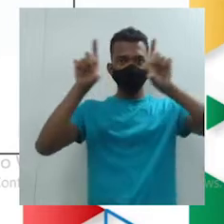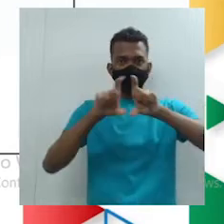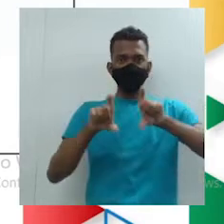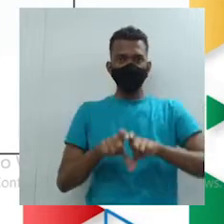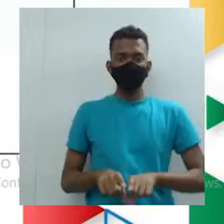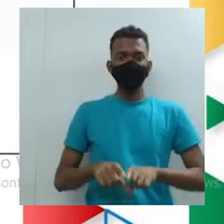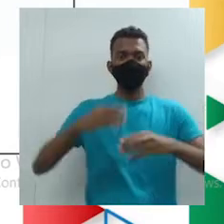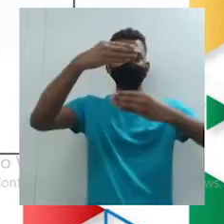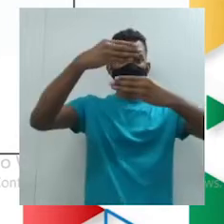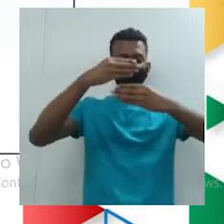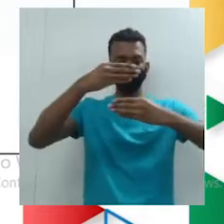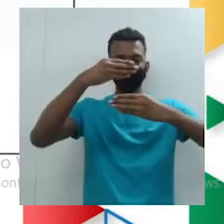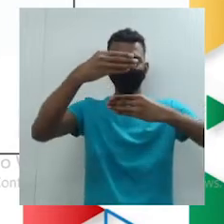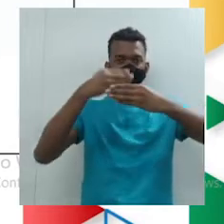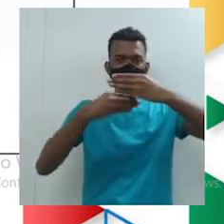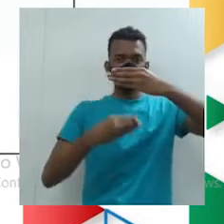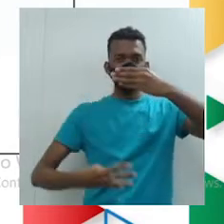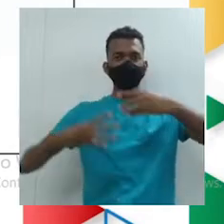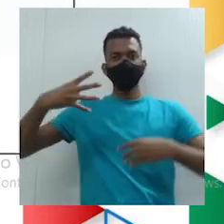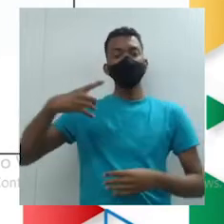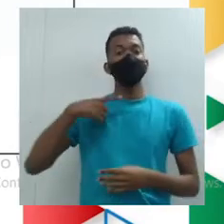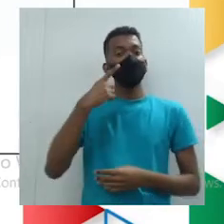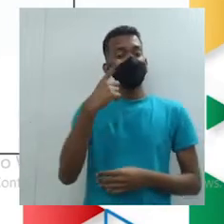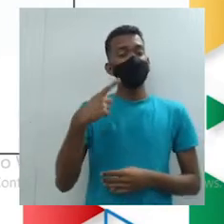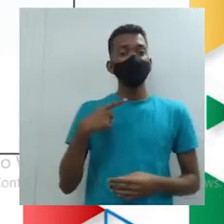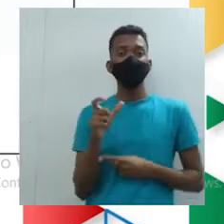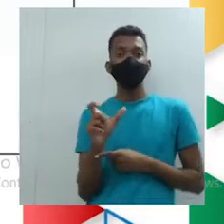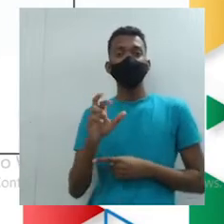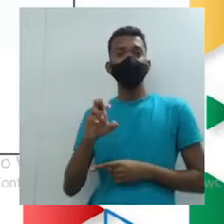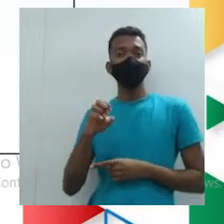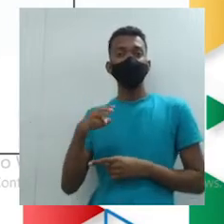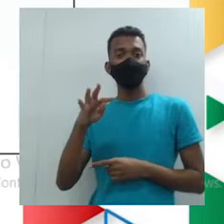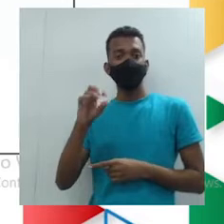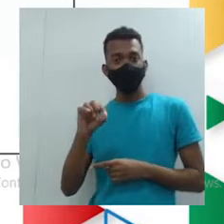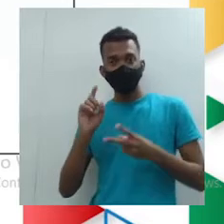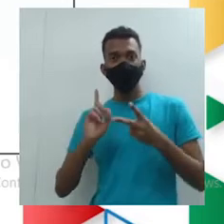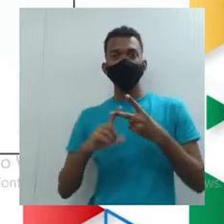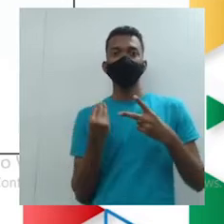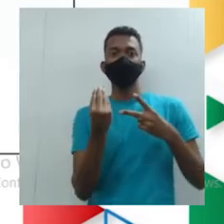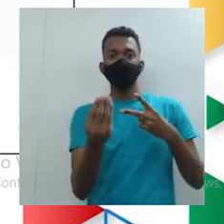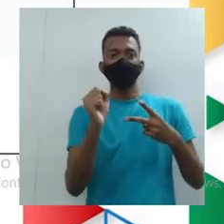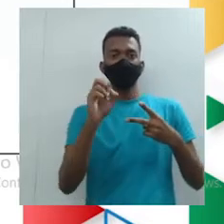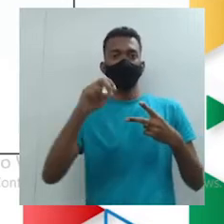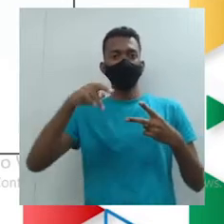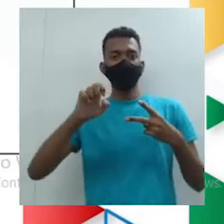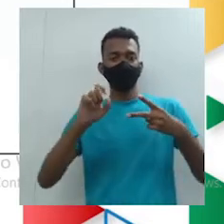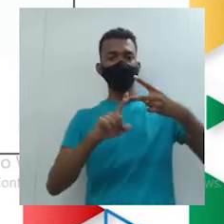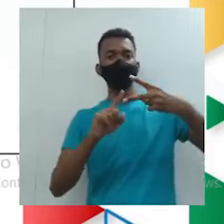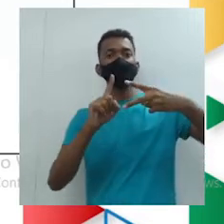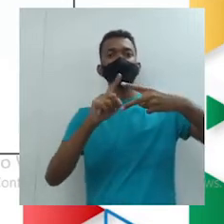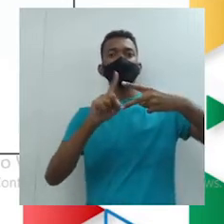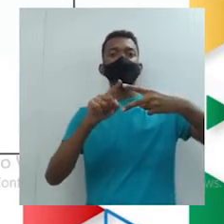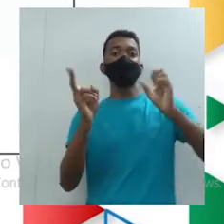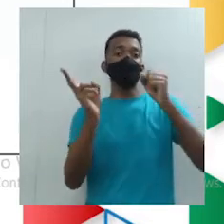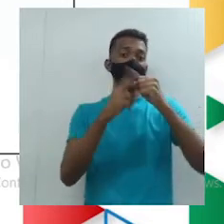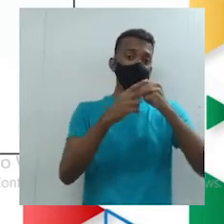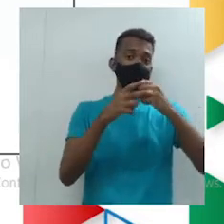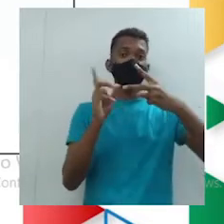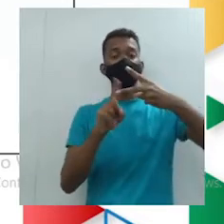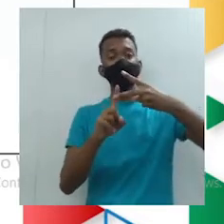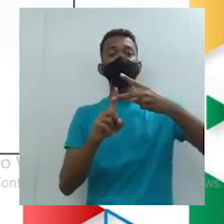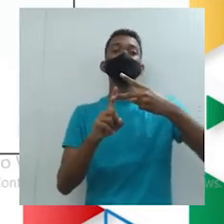as palavras finais. Eu te remeto, verbo, este soneto, substantivo. Isso. Então são